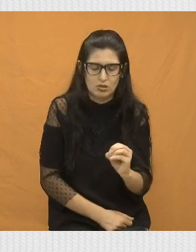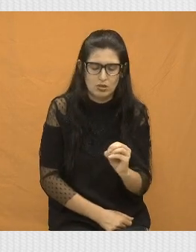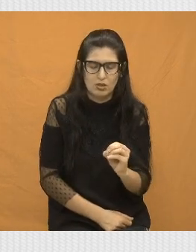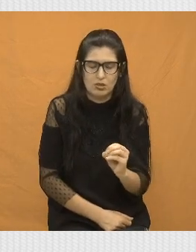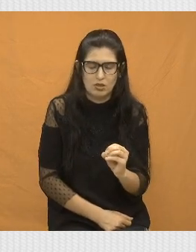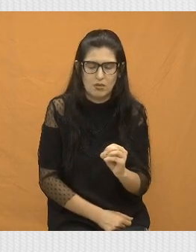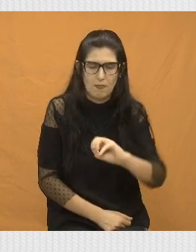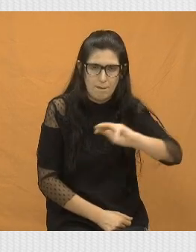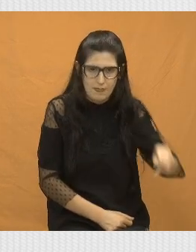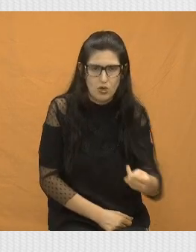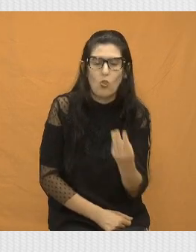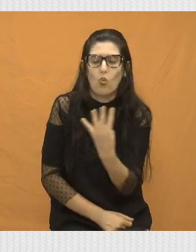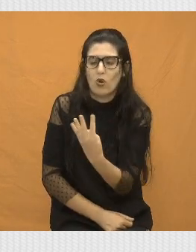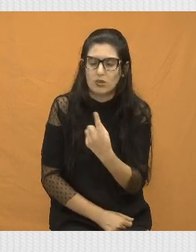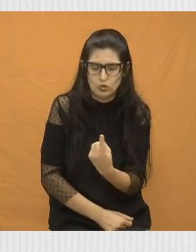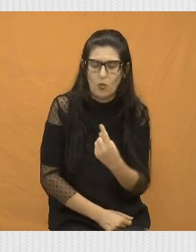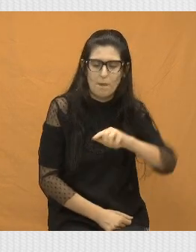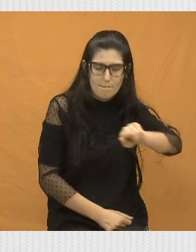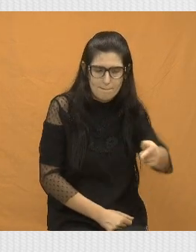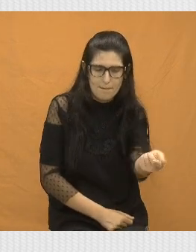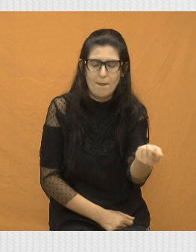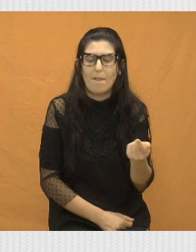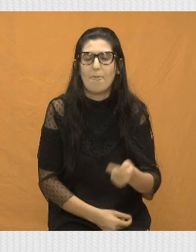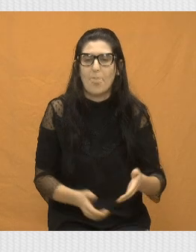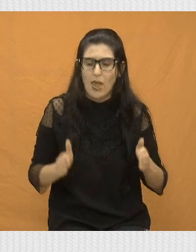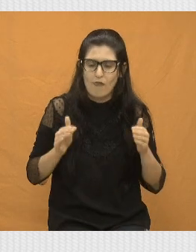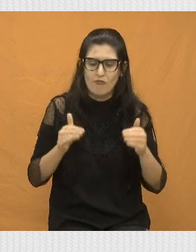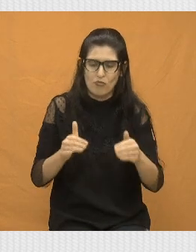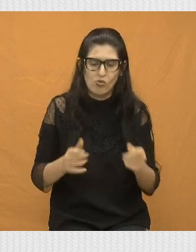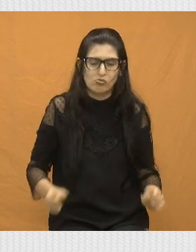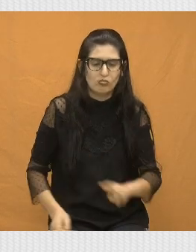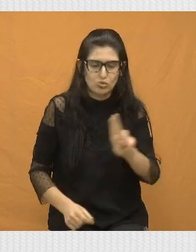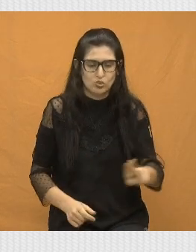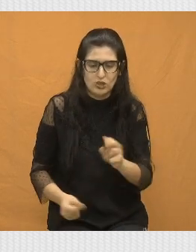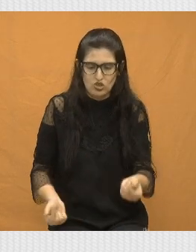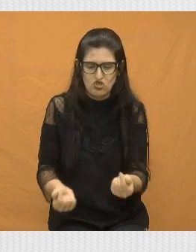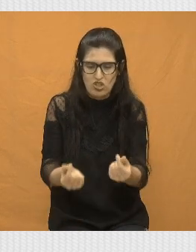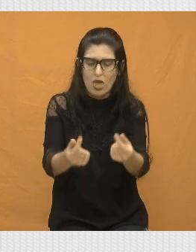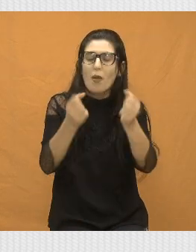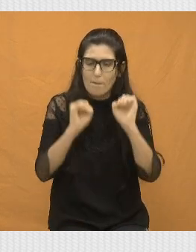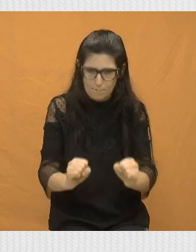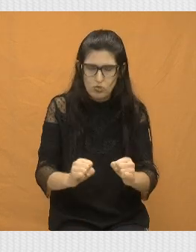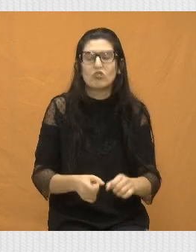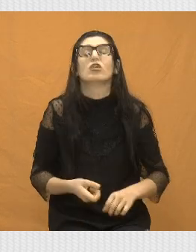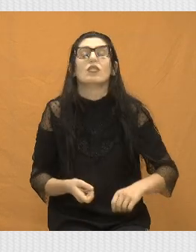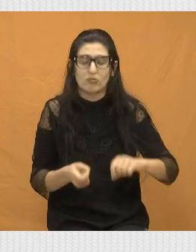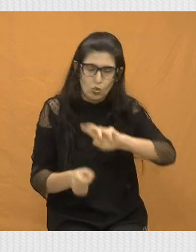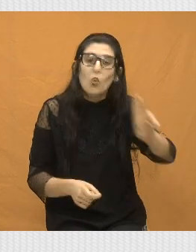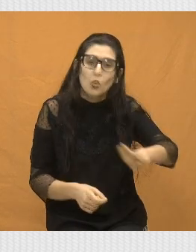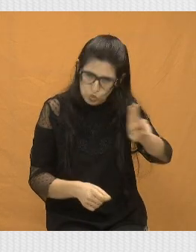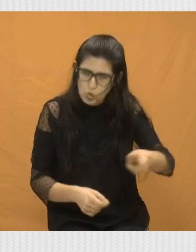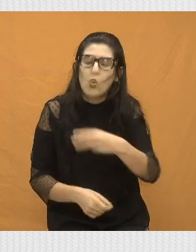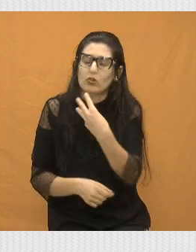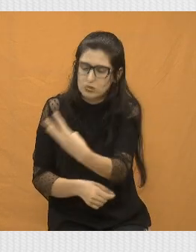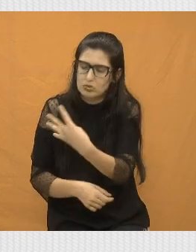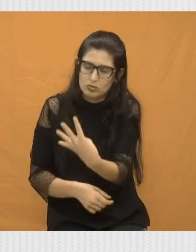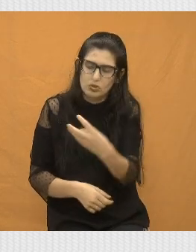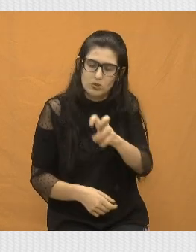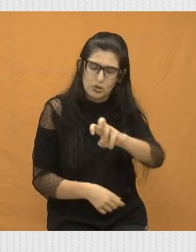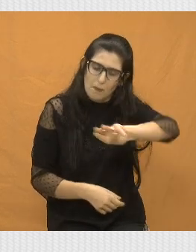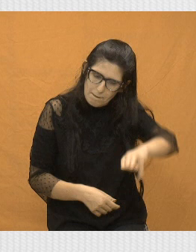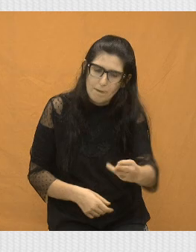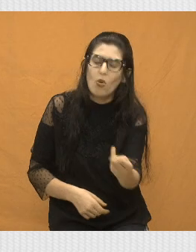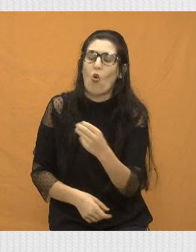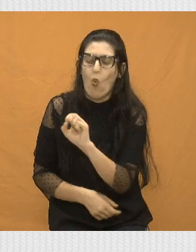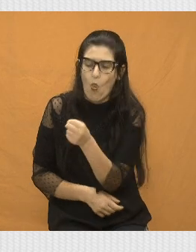milhões e 41 mil. Essa é a meta orçamentária do município. E já foi realizado 345 milhões